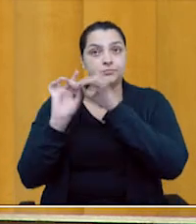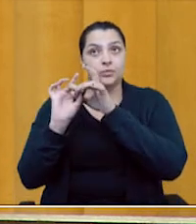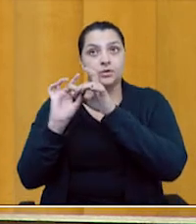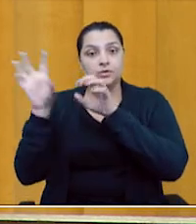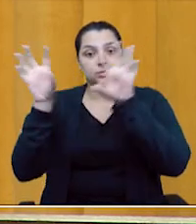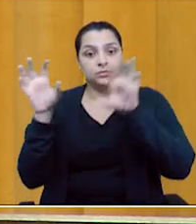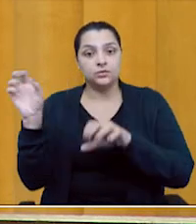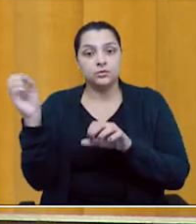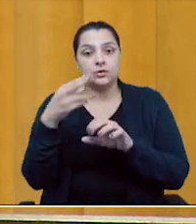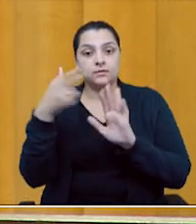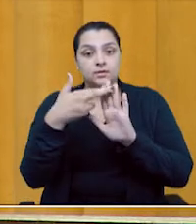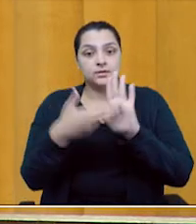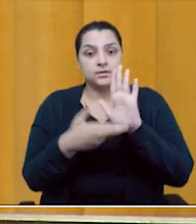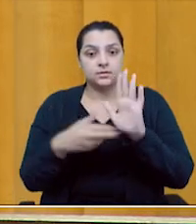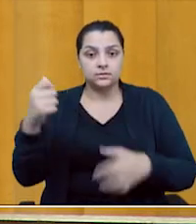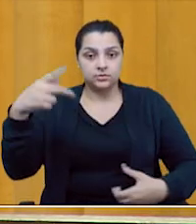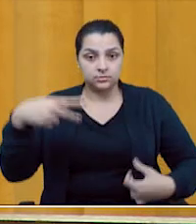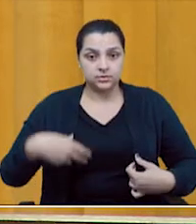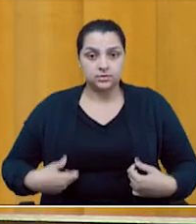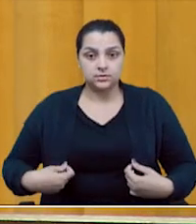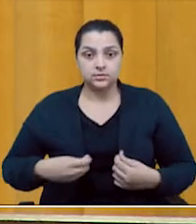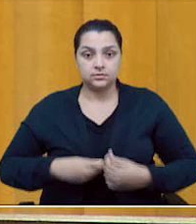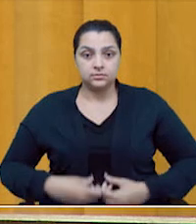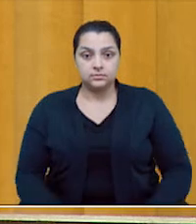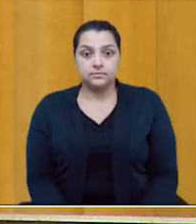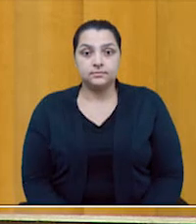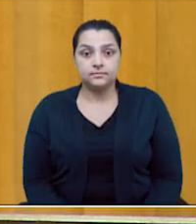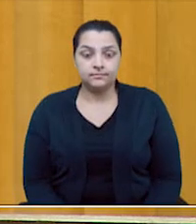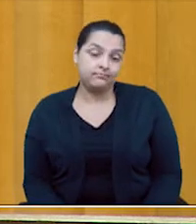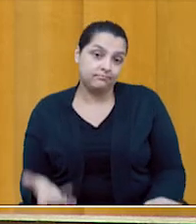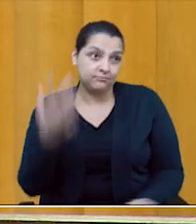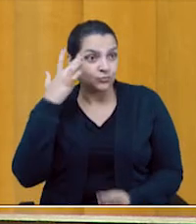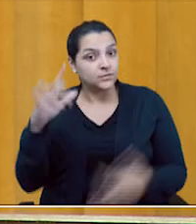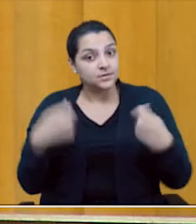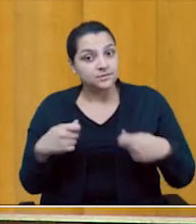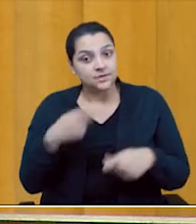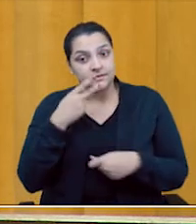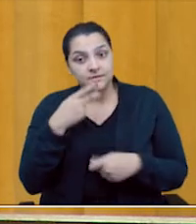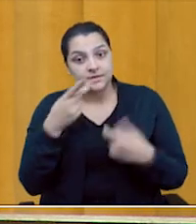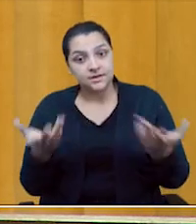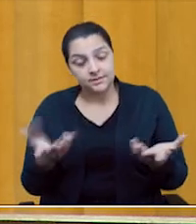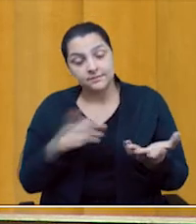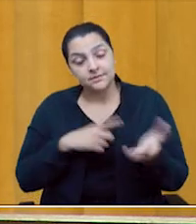de aposentadoria. Eu nem sei se precisava falar sobre isso, né? Mas ok, está aqui.